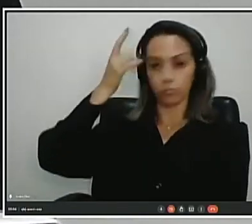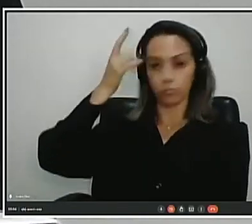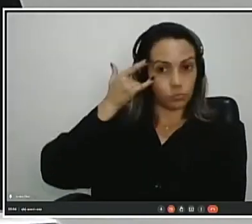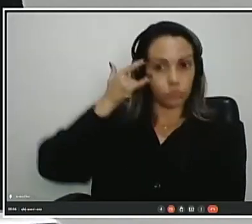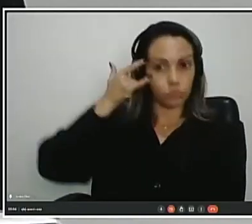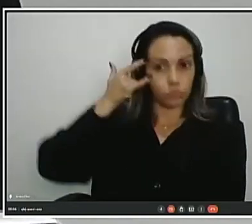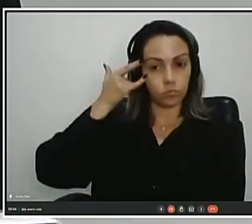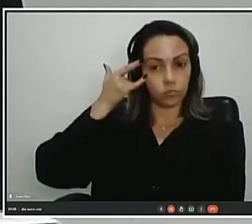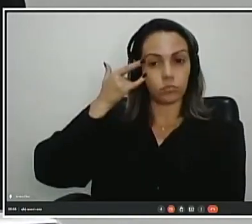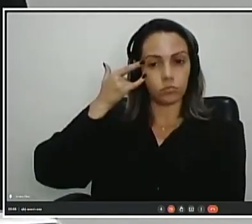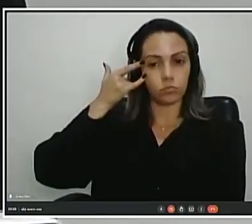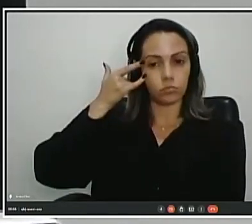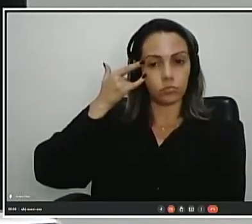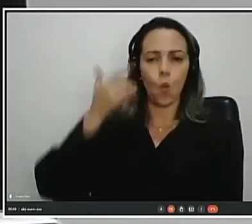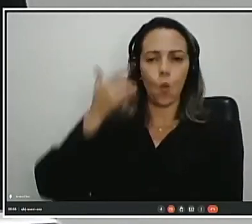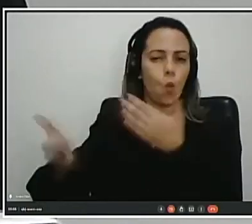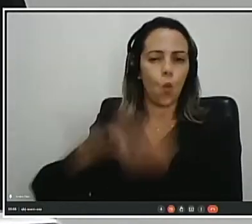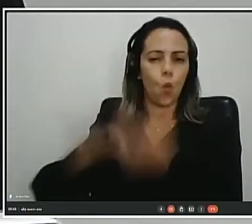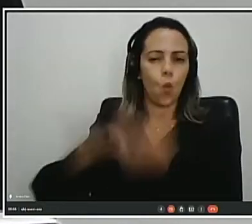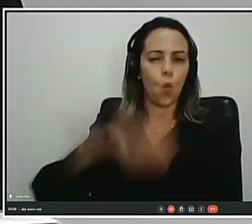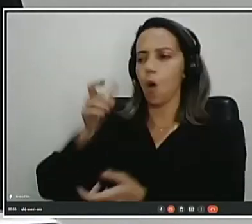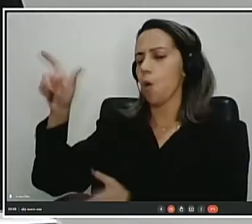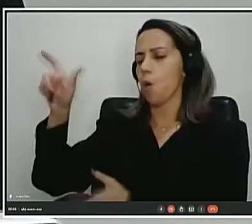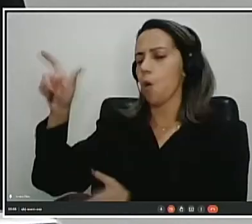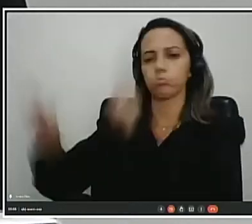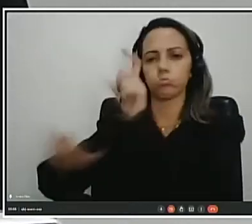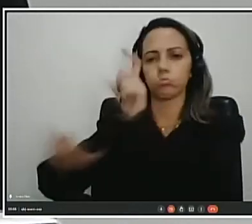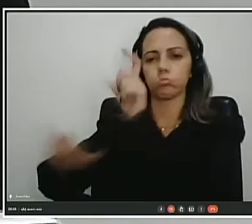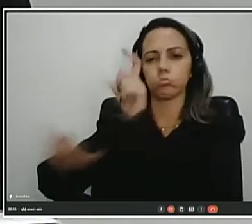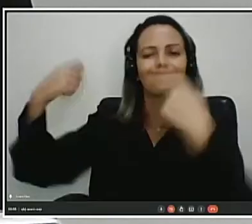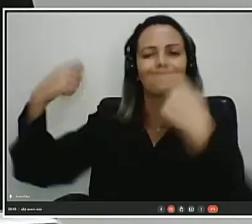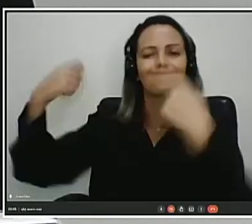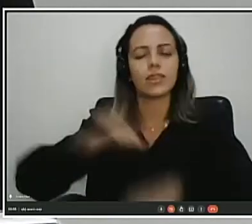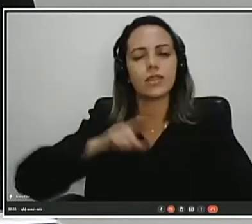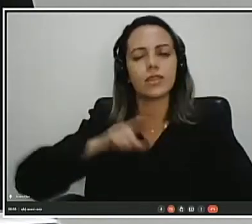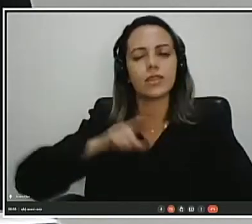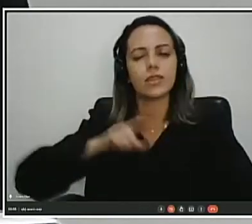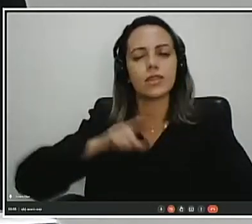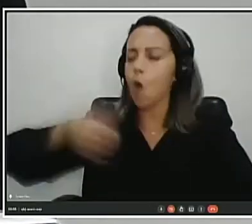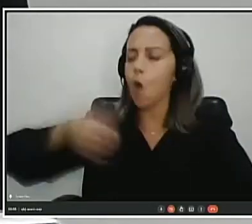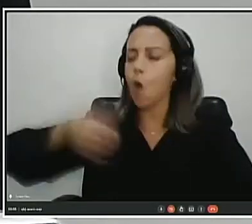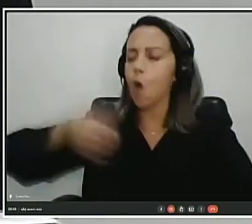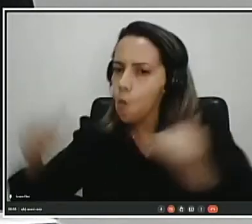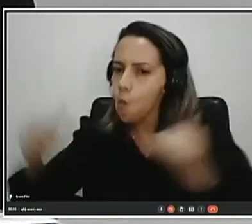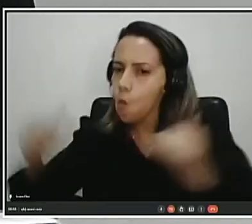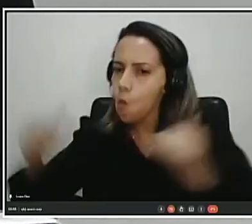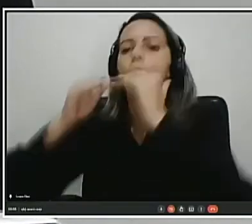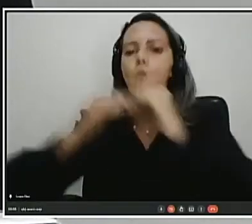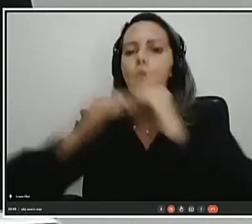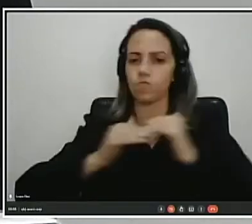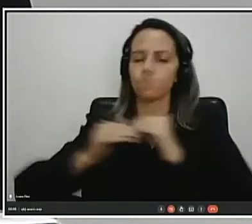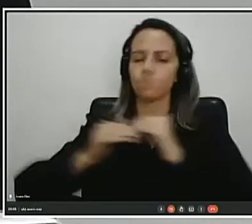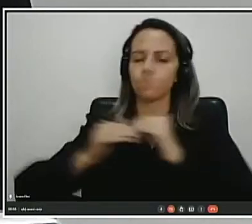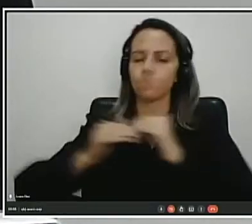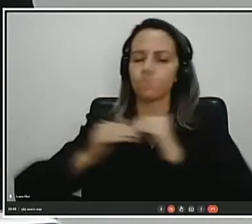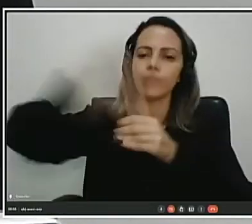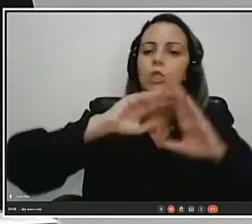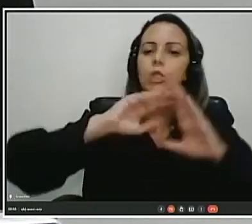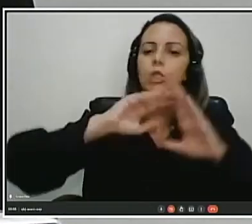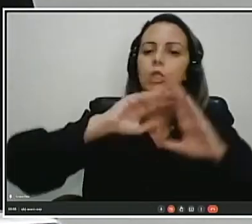como qualquer outra, devem ter as mesmas oportunidades na escola,